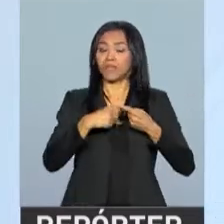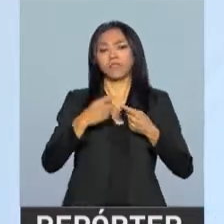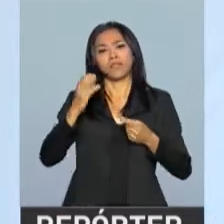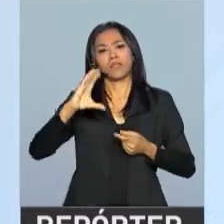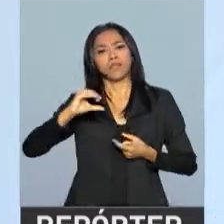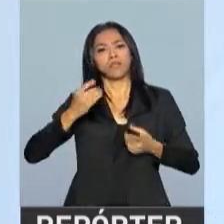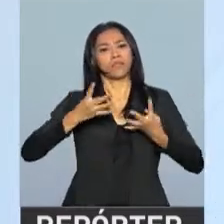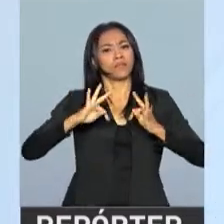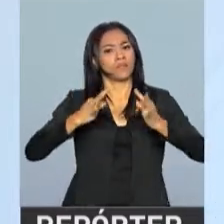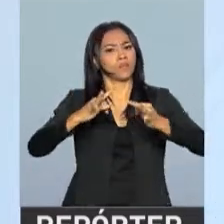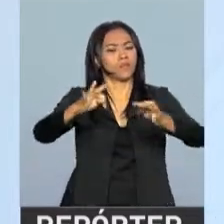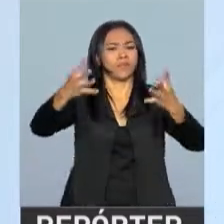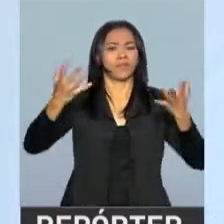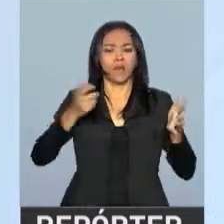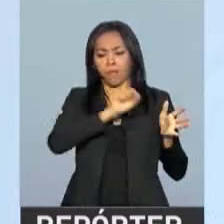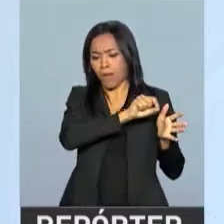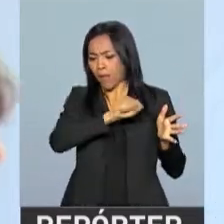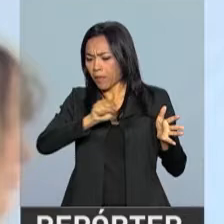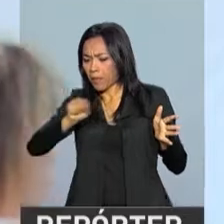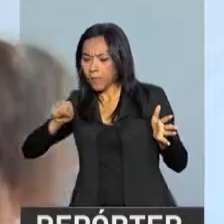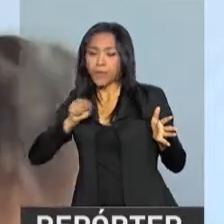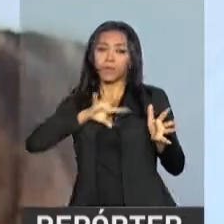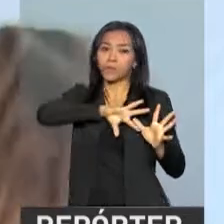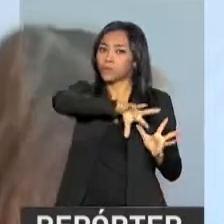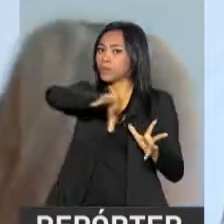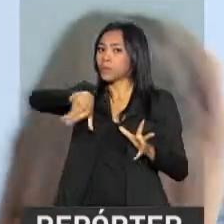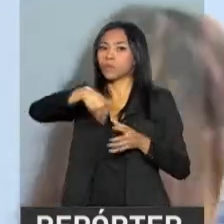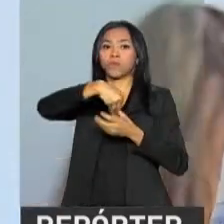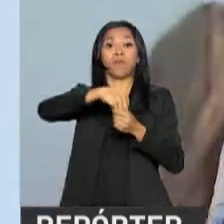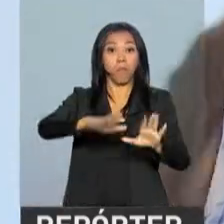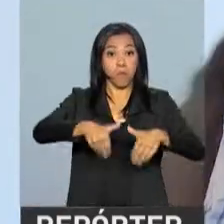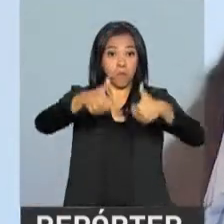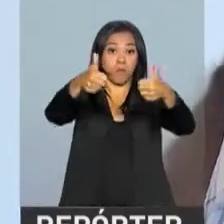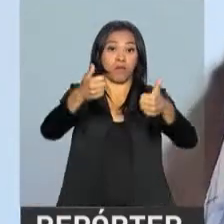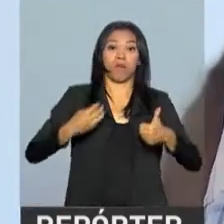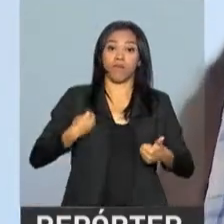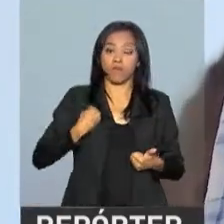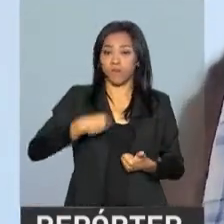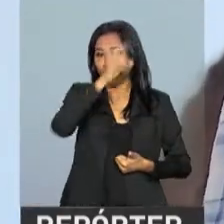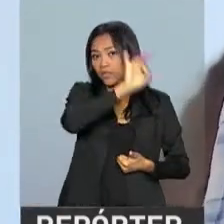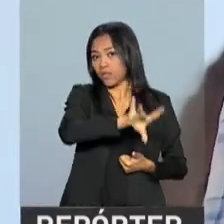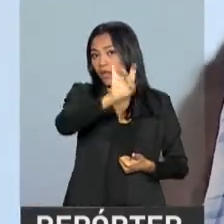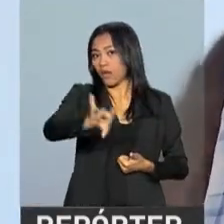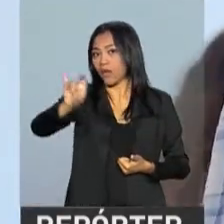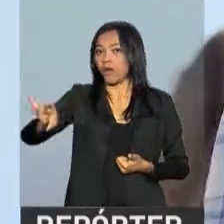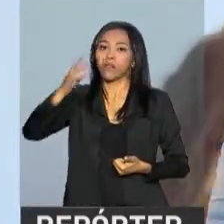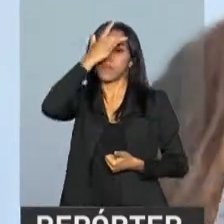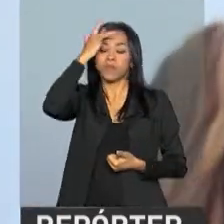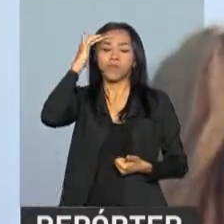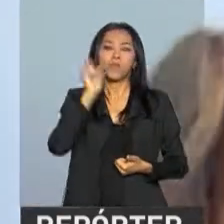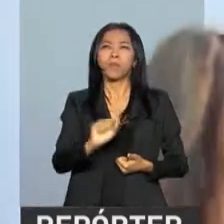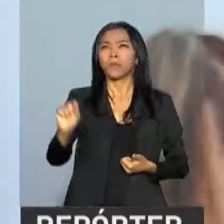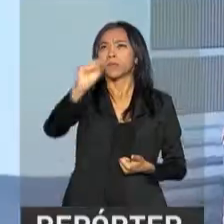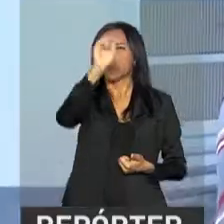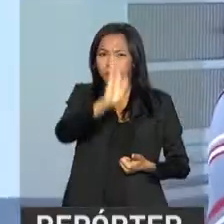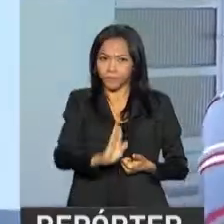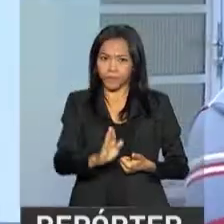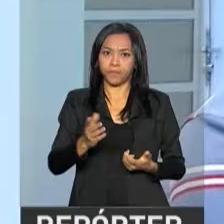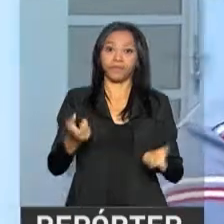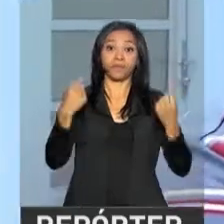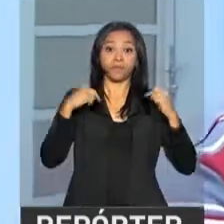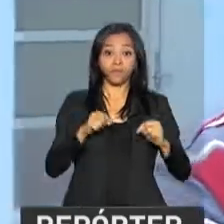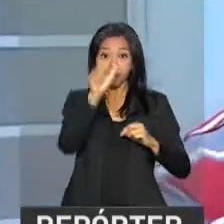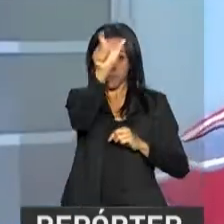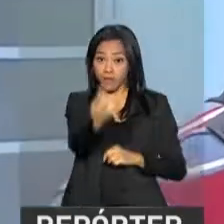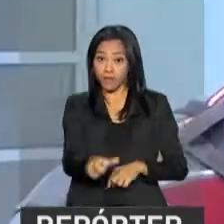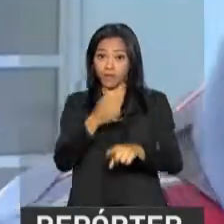tecnologia obras que vão melhorar a vida de cada um dos brasileiros pelo país inteiro jorge